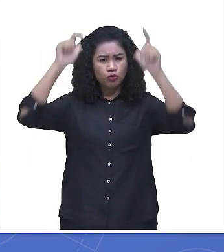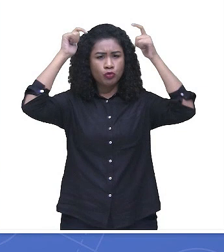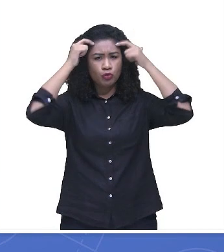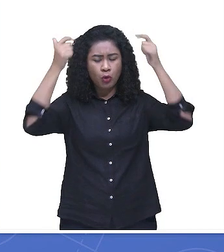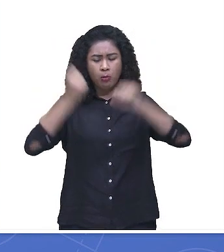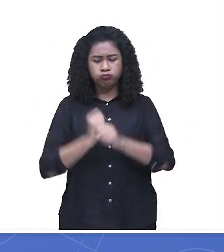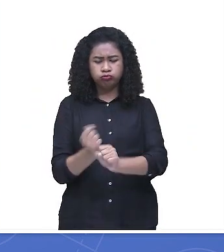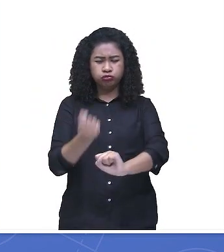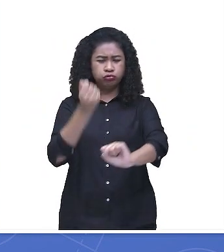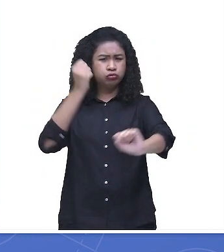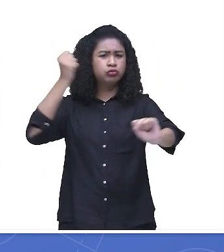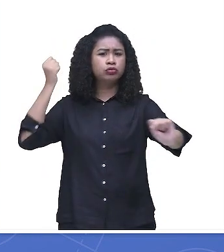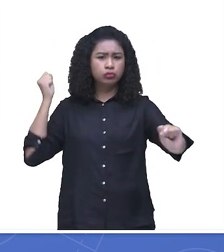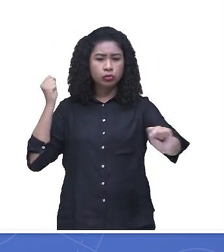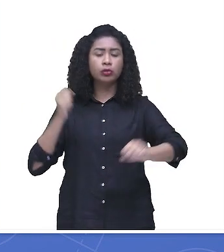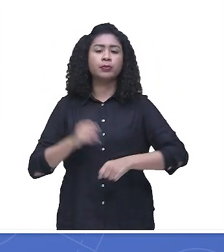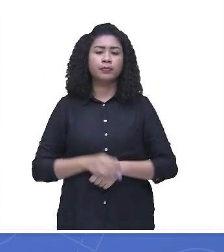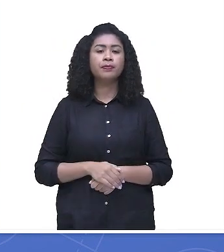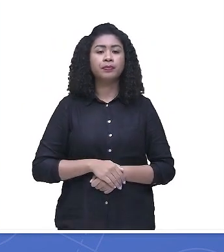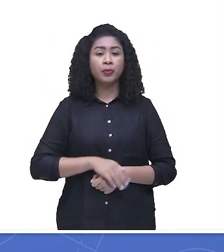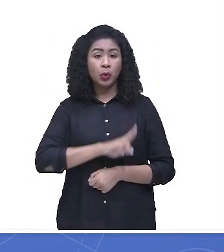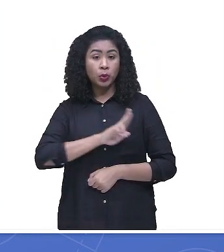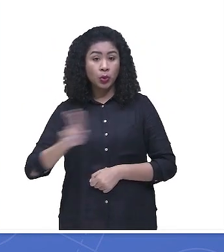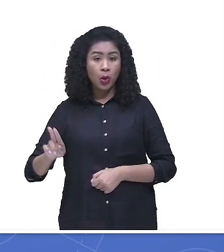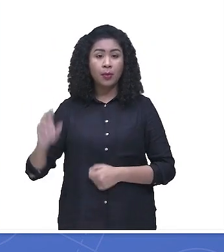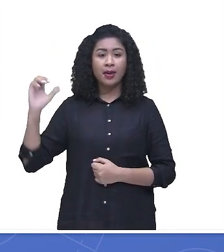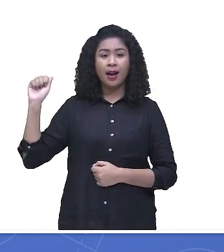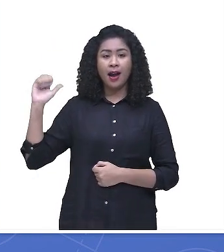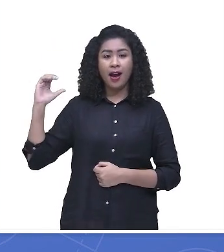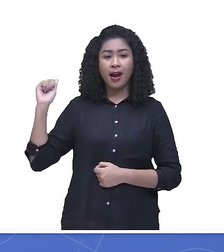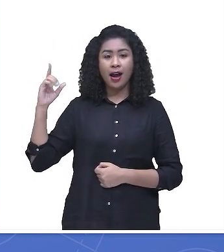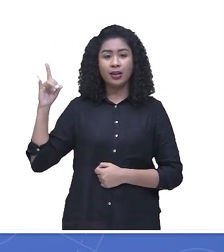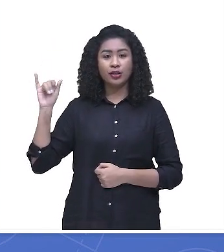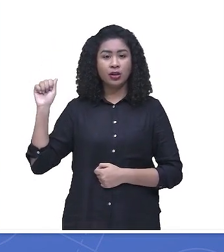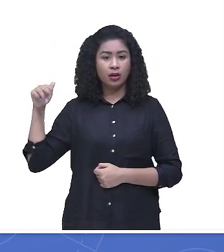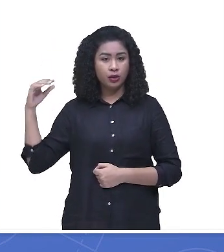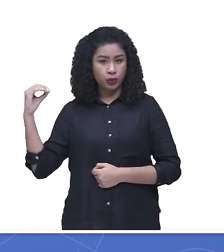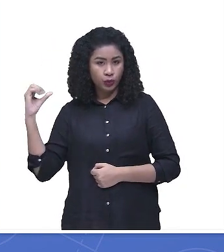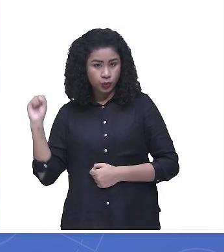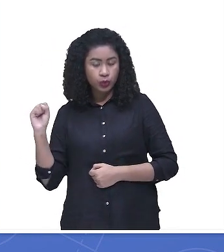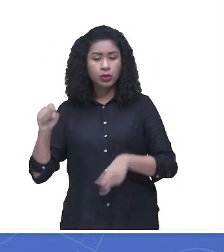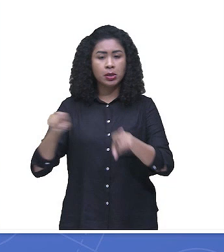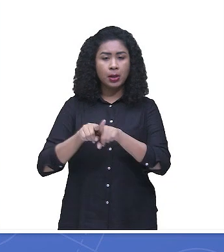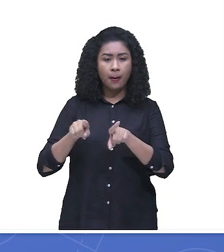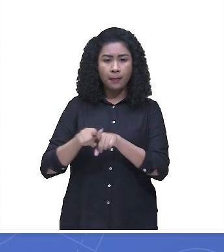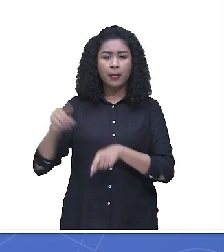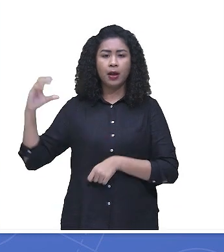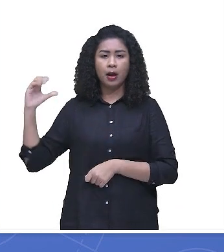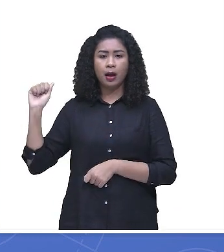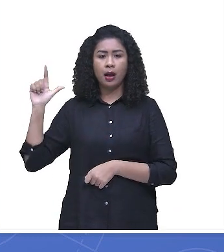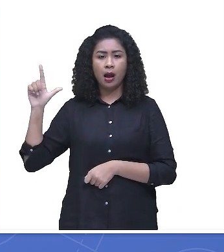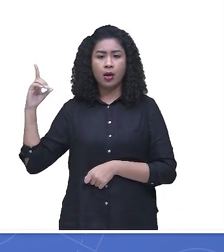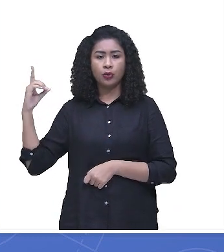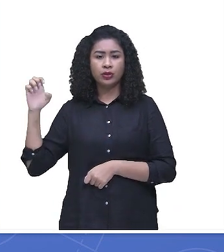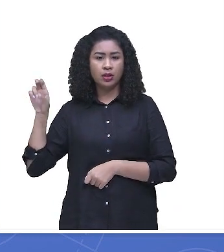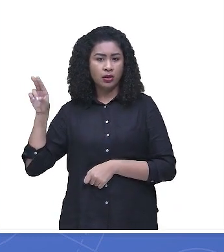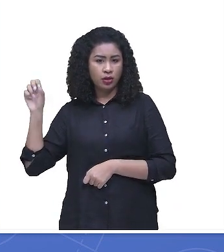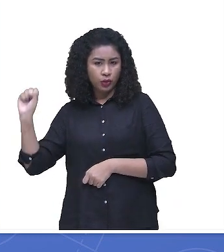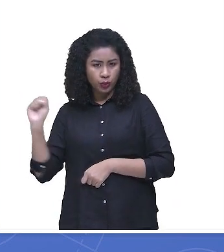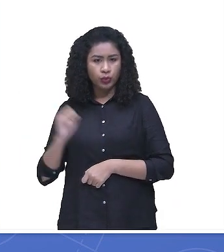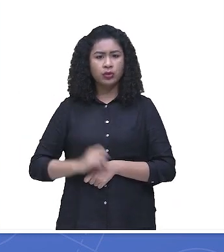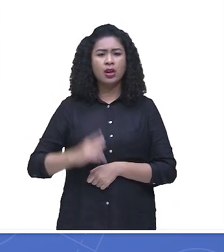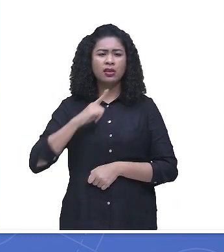prazo muito curto, são acadianos e caldeus. No caso dos acadianos, o império aconteceu de volta de 2400